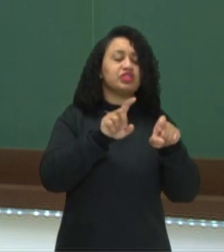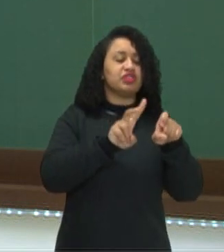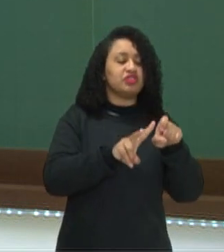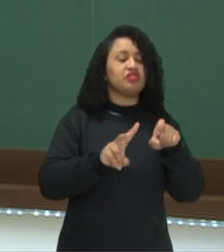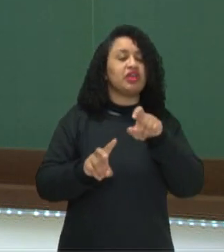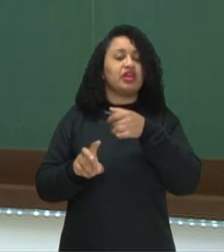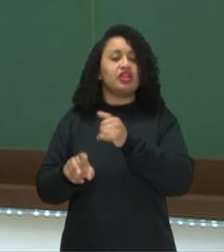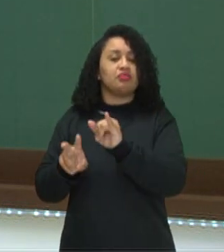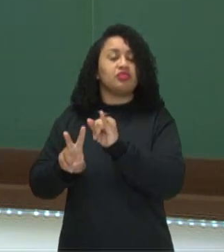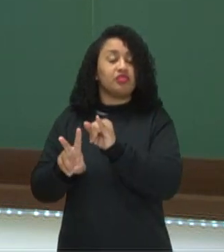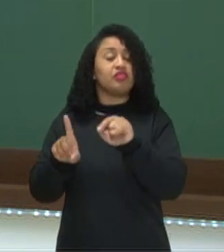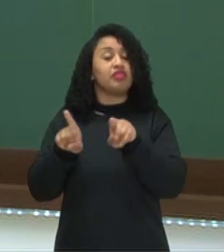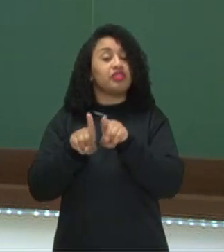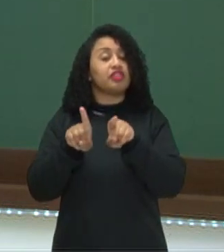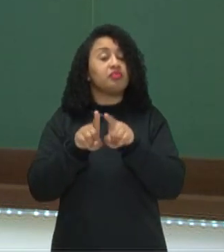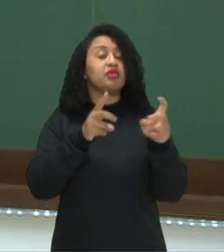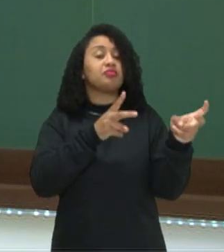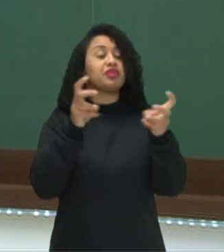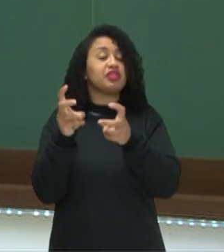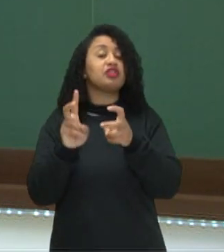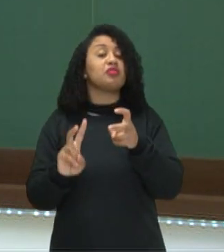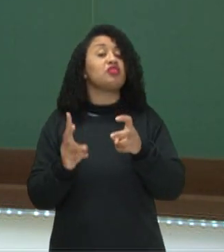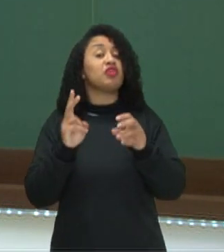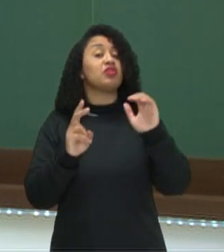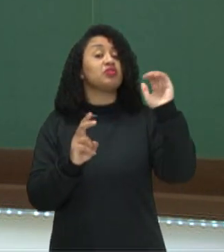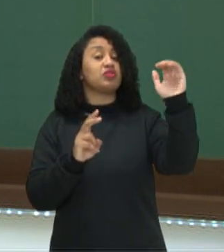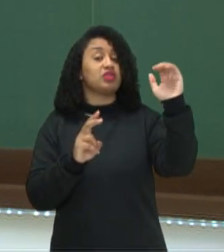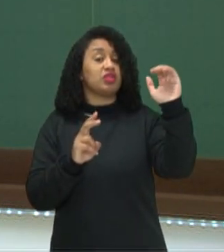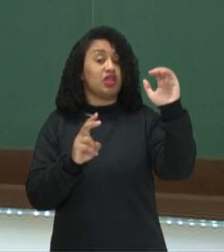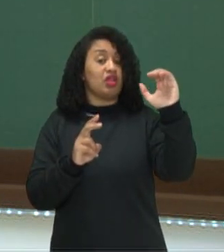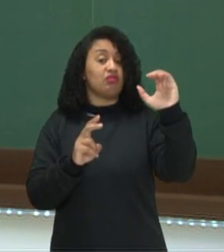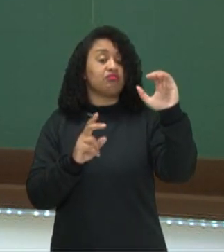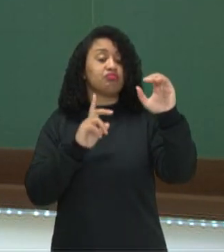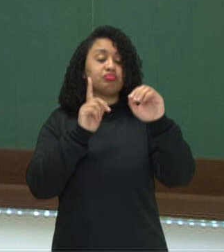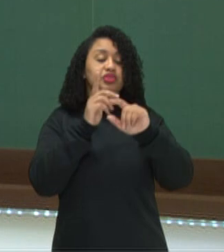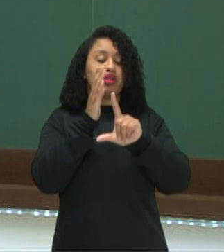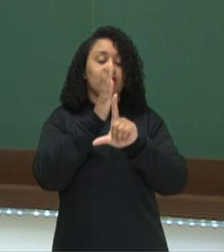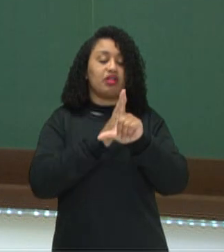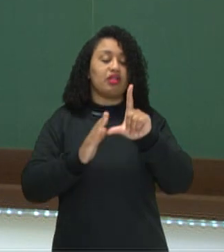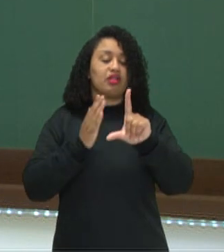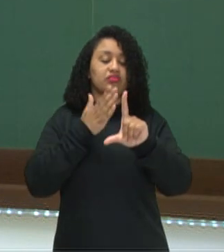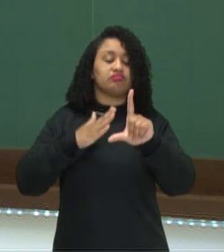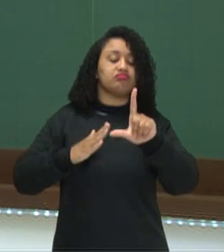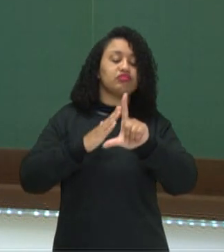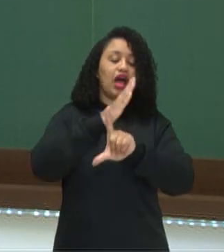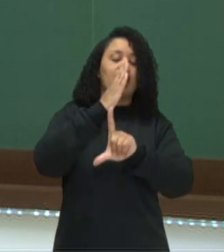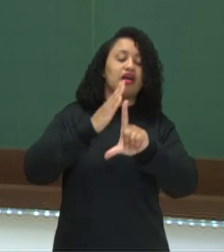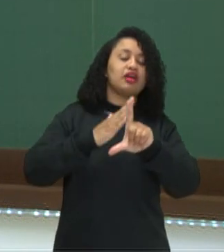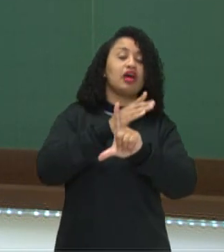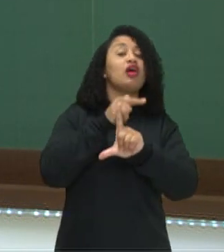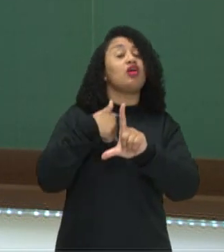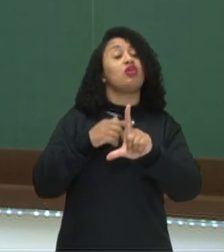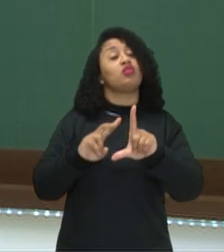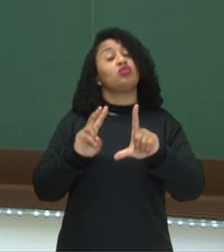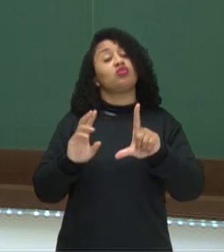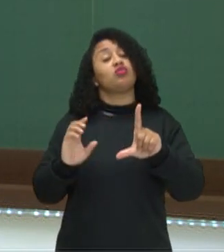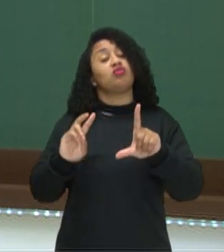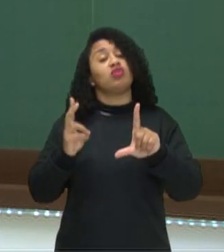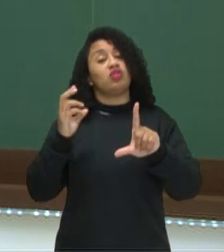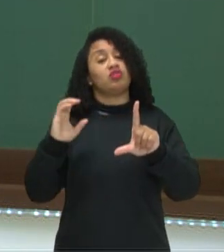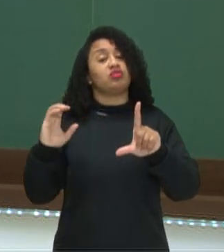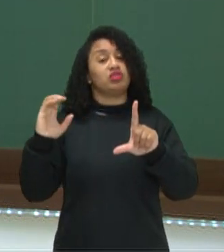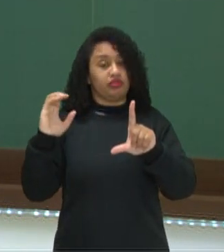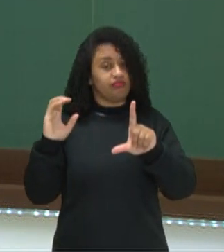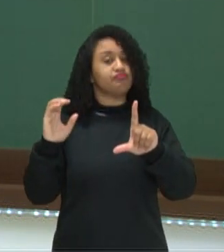maneira mais legível, observar o valor de C, porque essa parábola sempre vai cortar o eixo do y no ponto 0 e